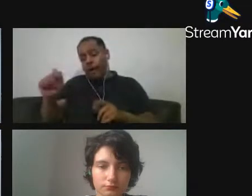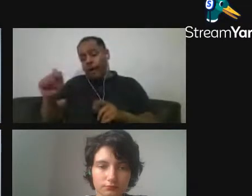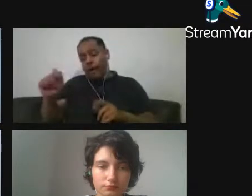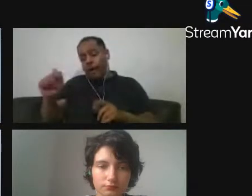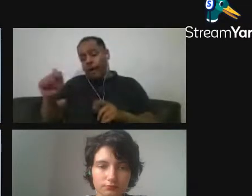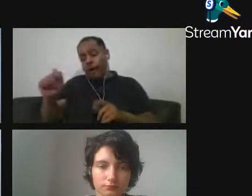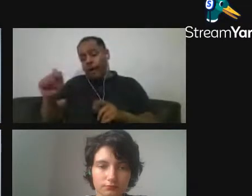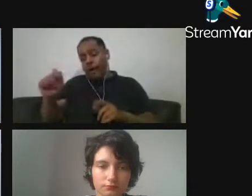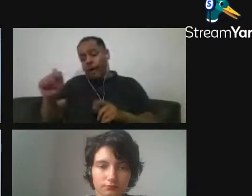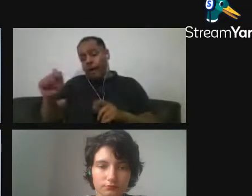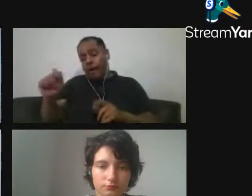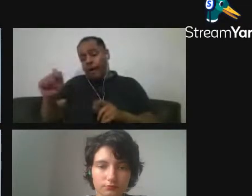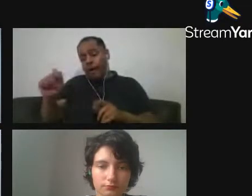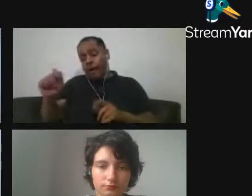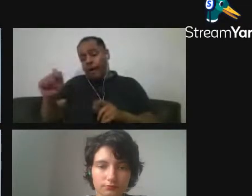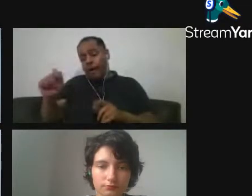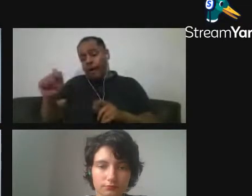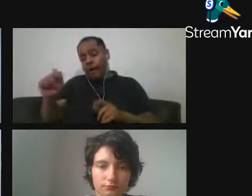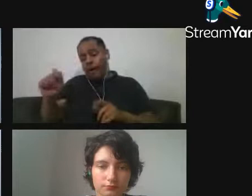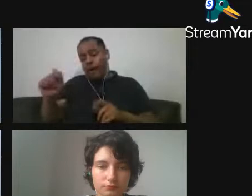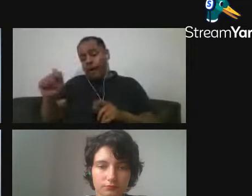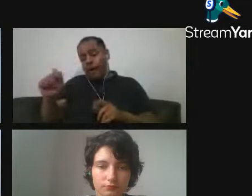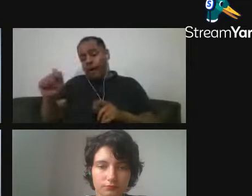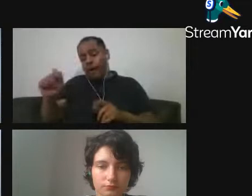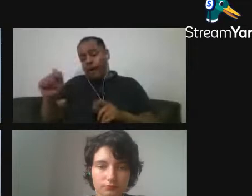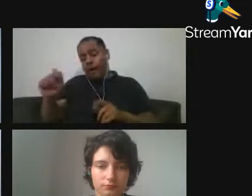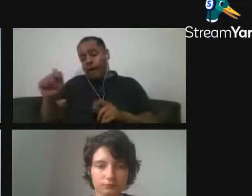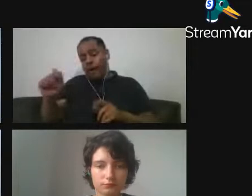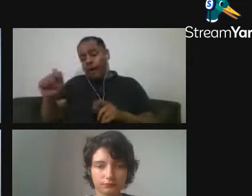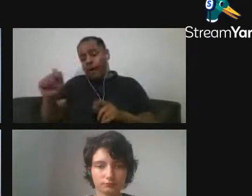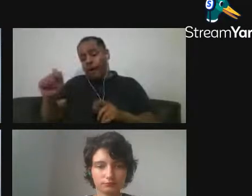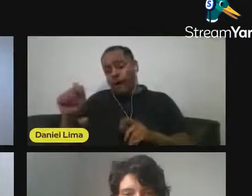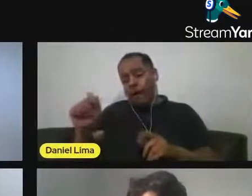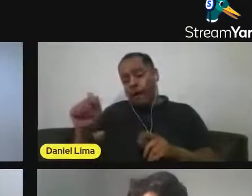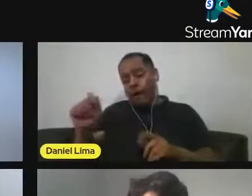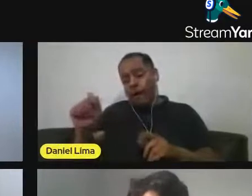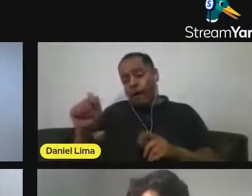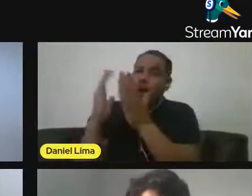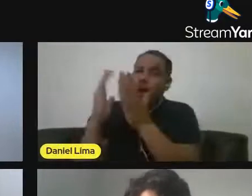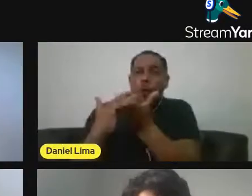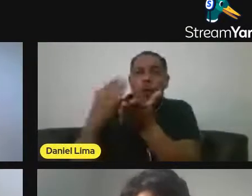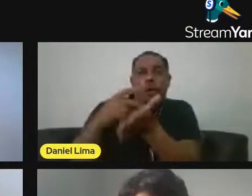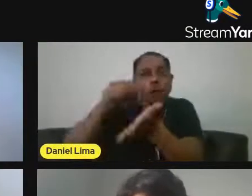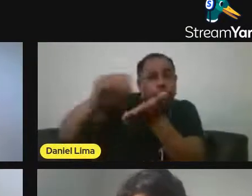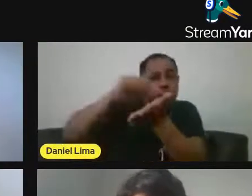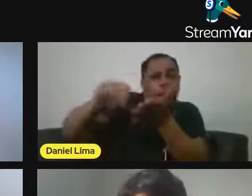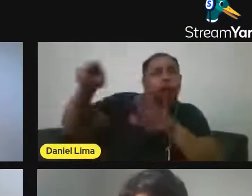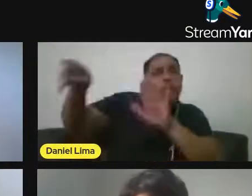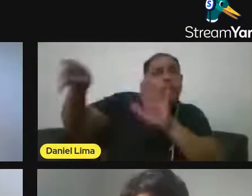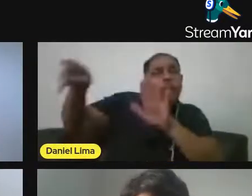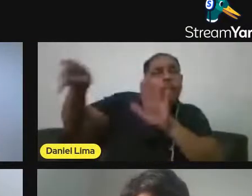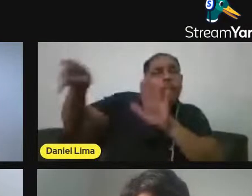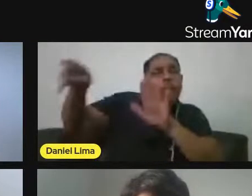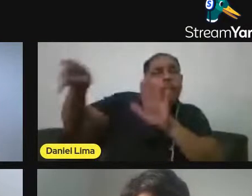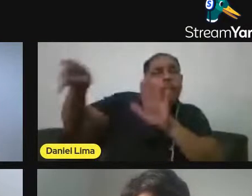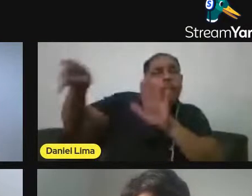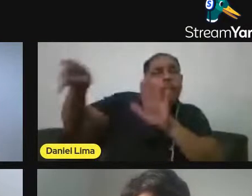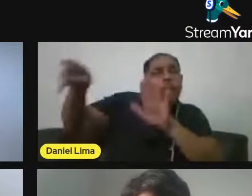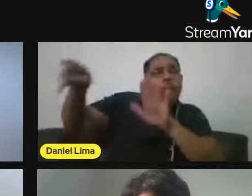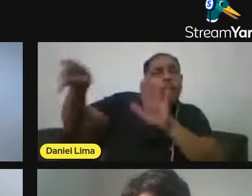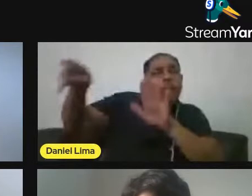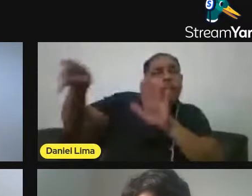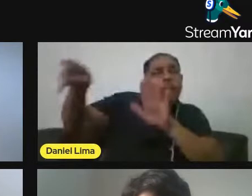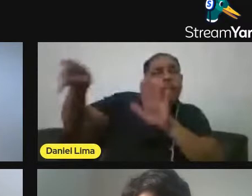Nietzsche, escrito pelo próprio Nietzsche. Mas na sua própria poesia é incrível perceber como